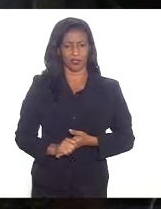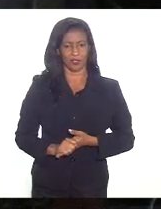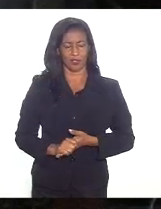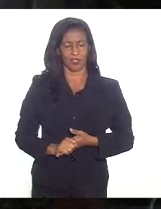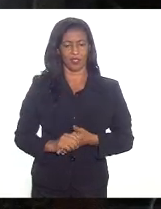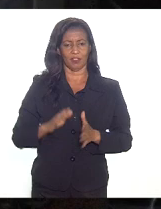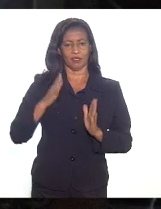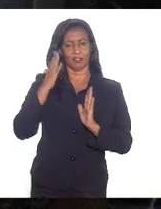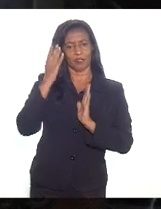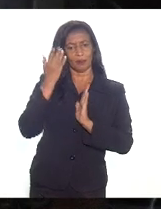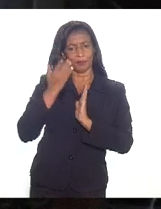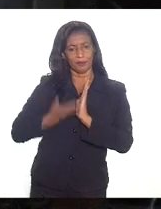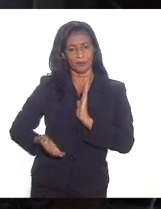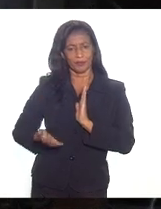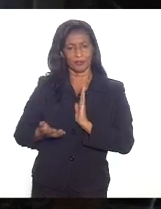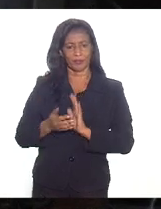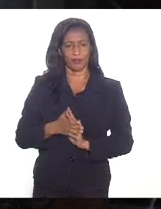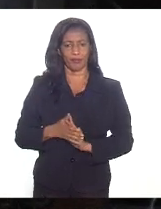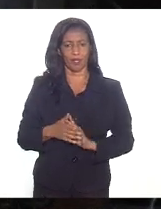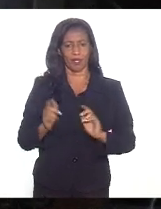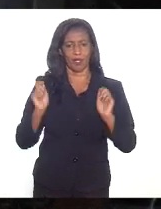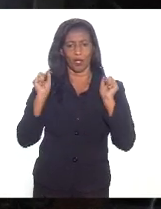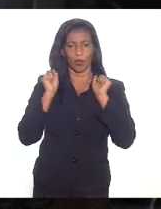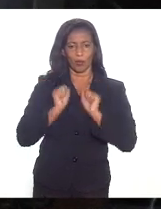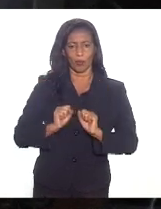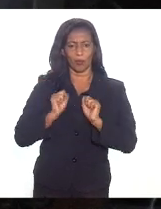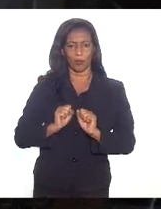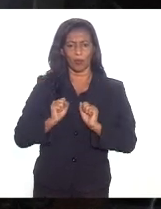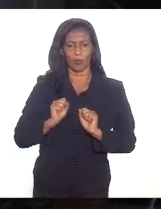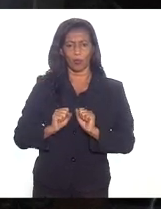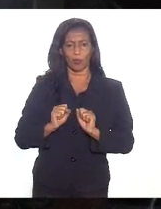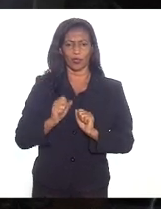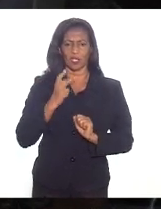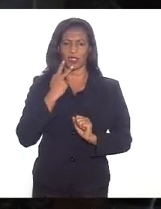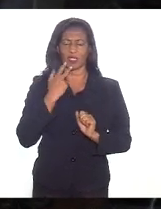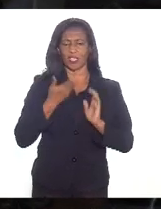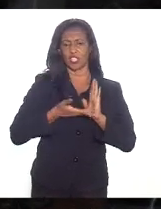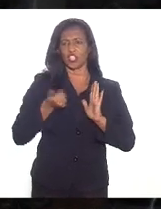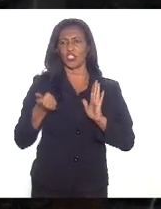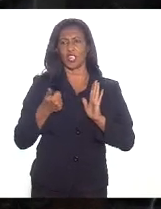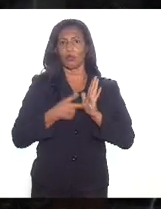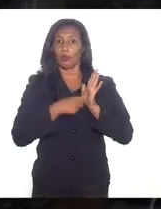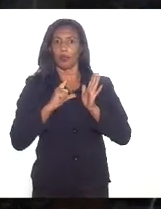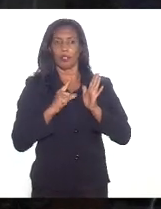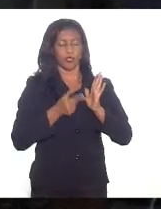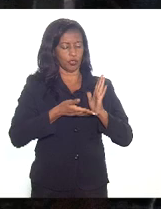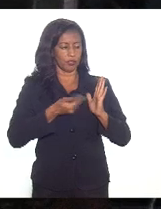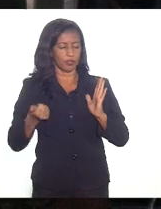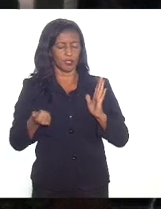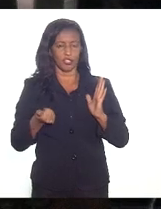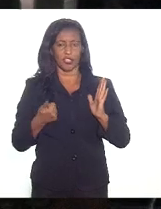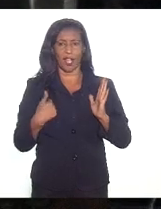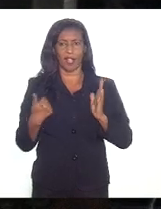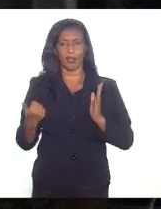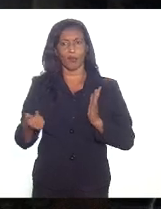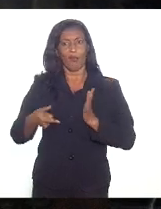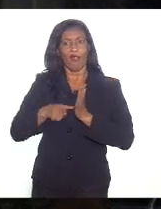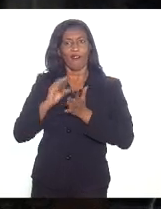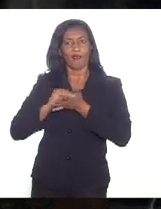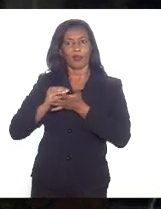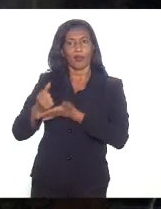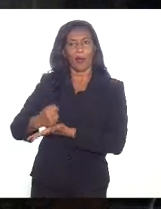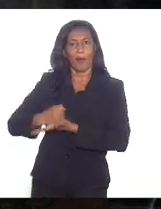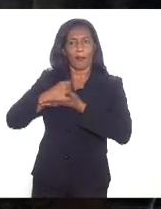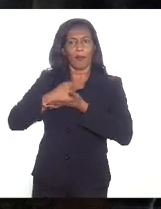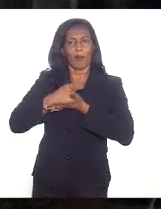autoria. Poderia usar aqui o subterfúgio de retirar antes, por escrito, o apoiamento.